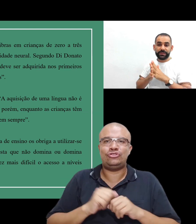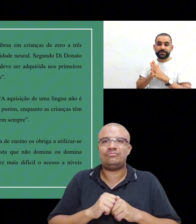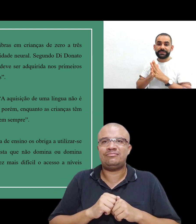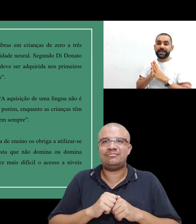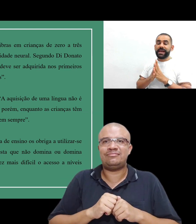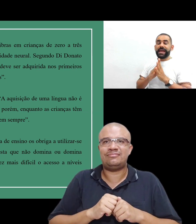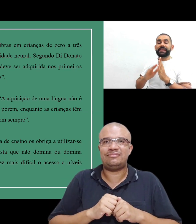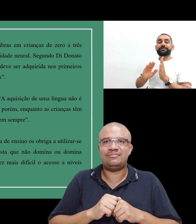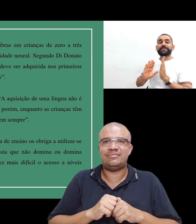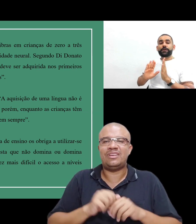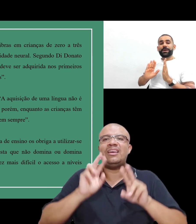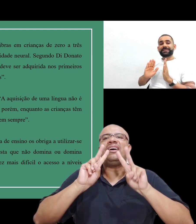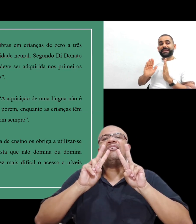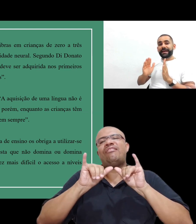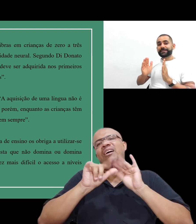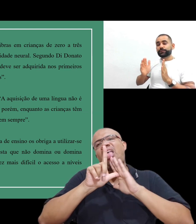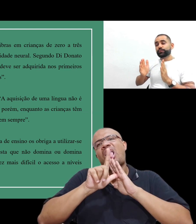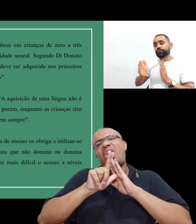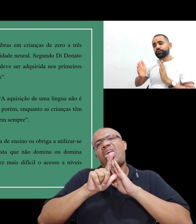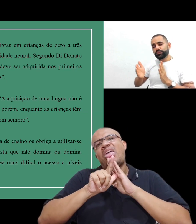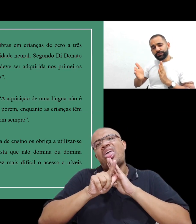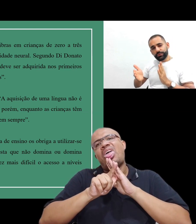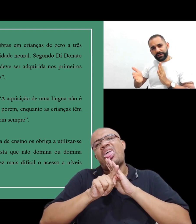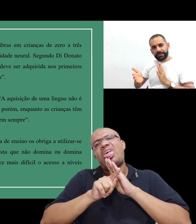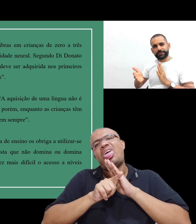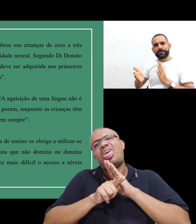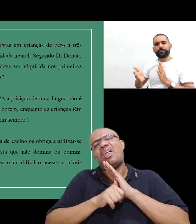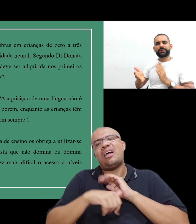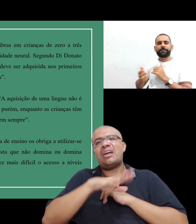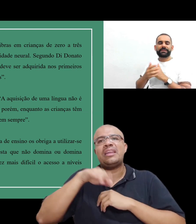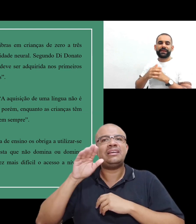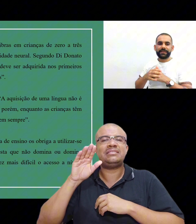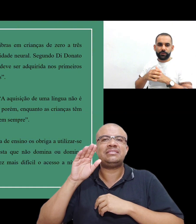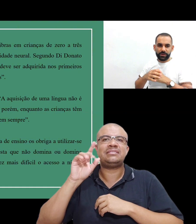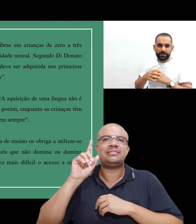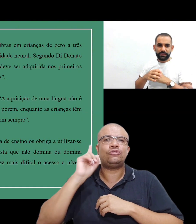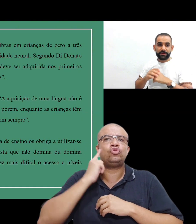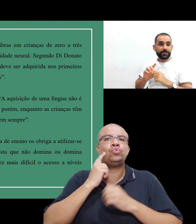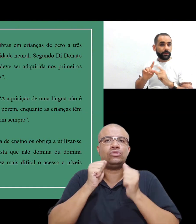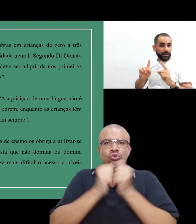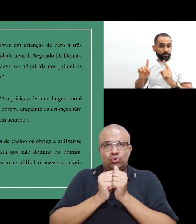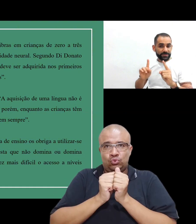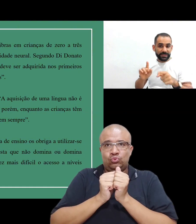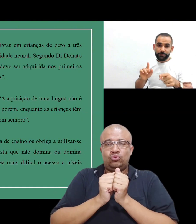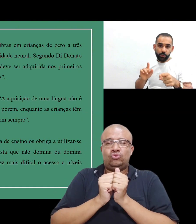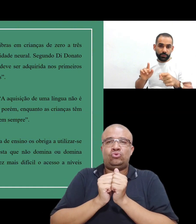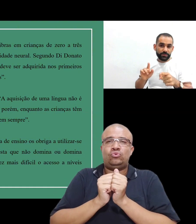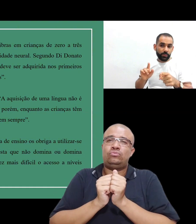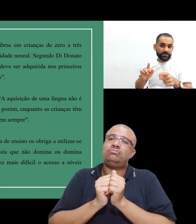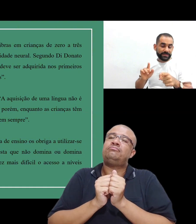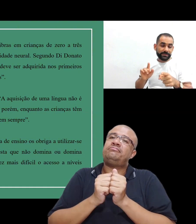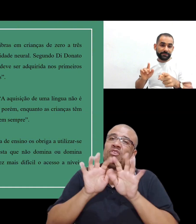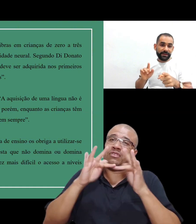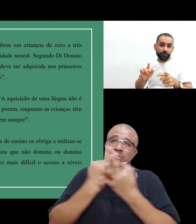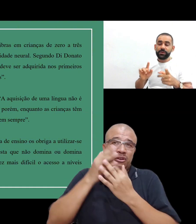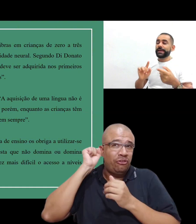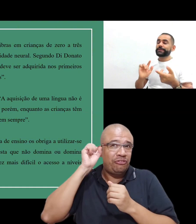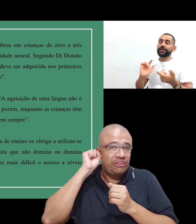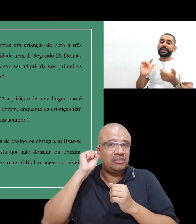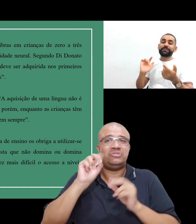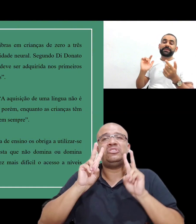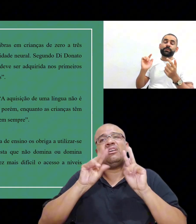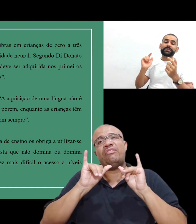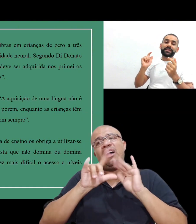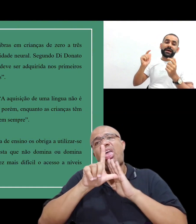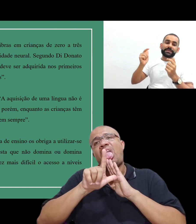pessoas ouvintes, ela vai ter um atraso muito grande para poder aprender a língua. Não é impossível, como Santana falou,